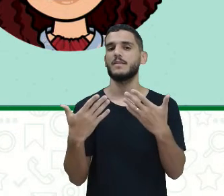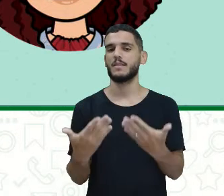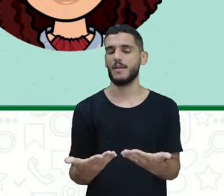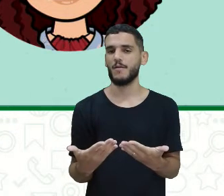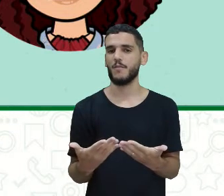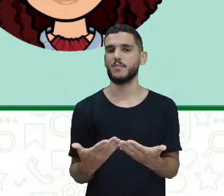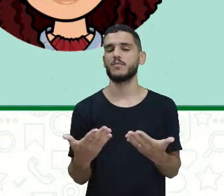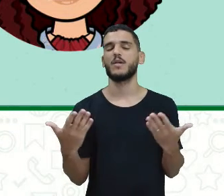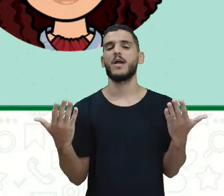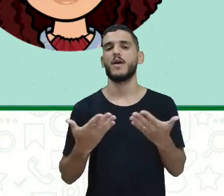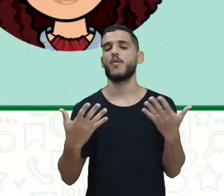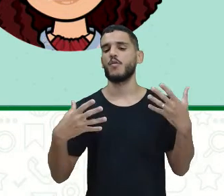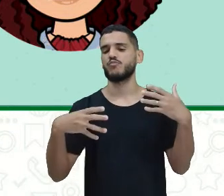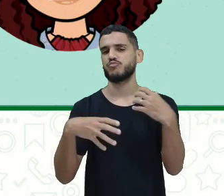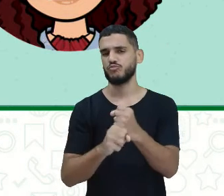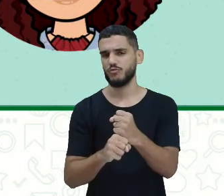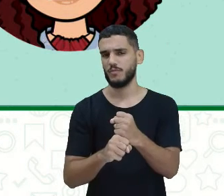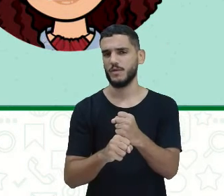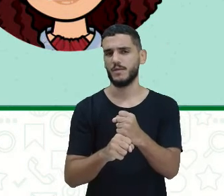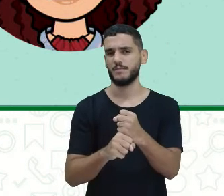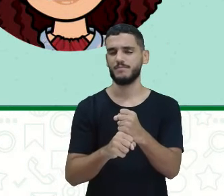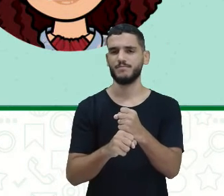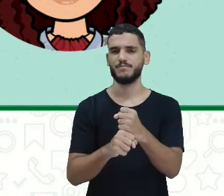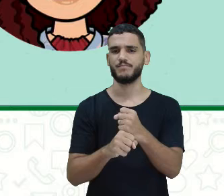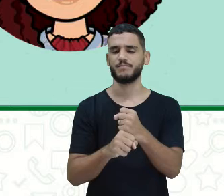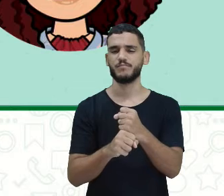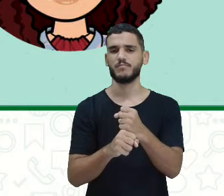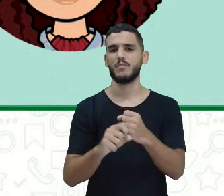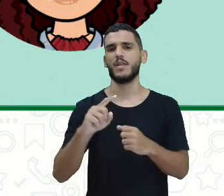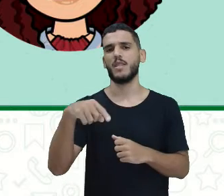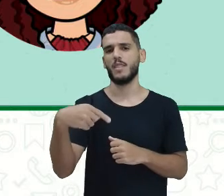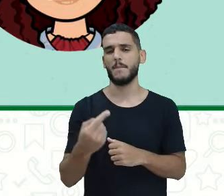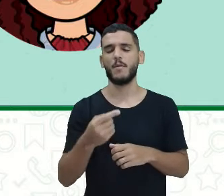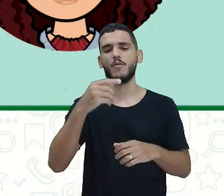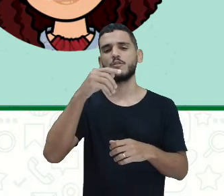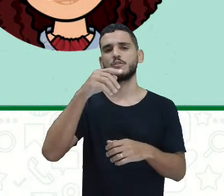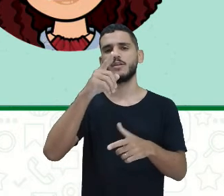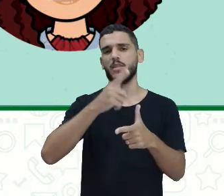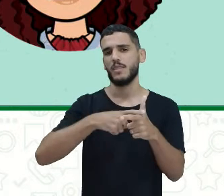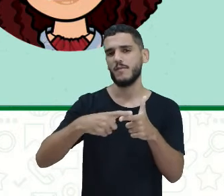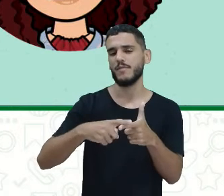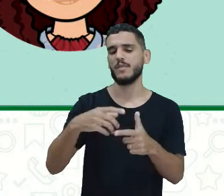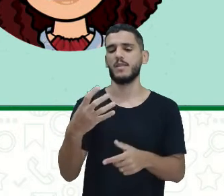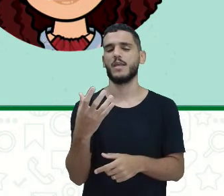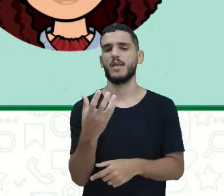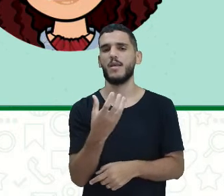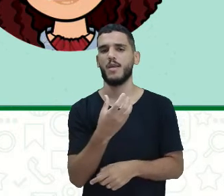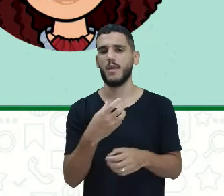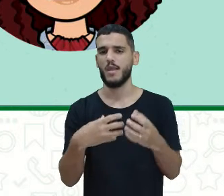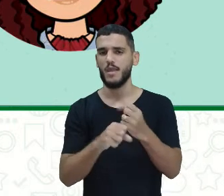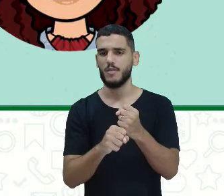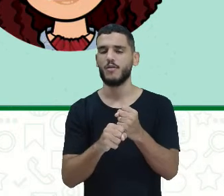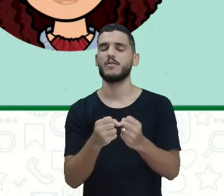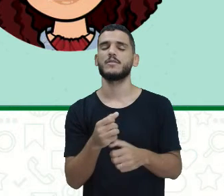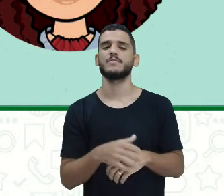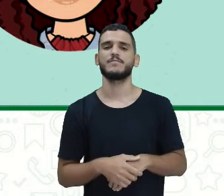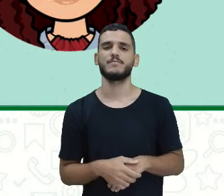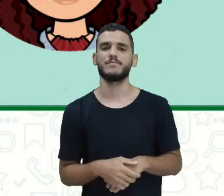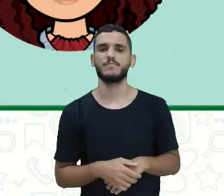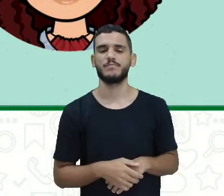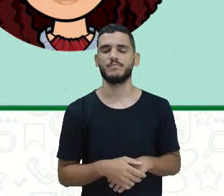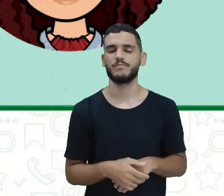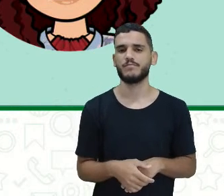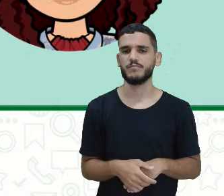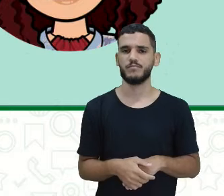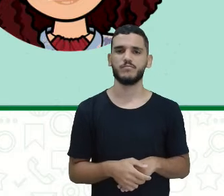mas vamos somar elas primeiro, tá? E depois vamos dividir pela quantidade de notas, que é 4,